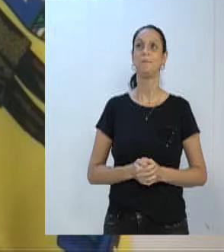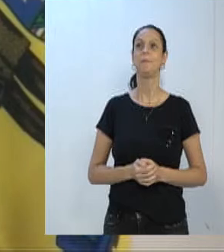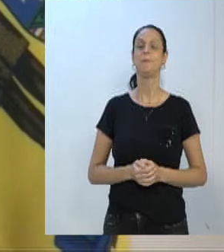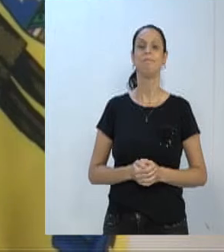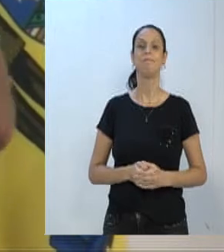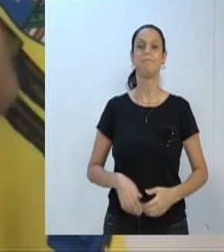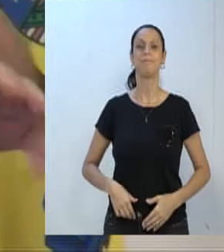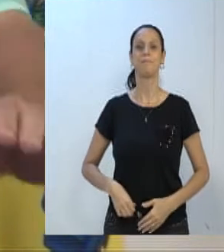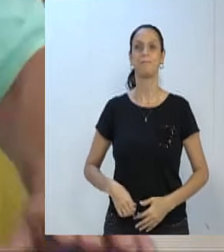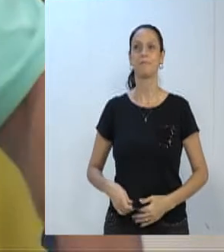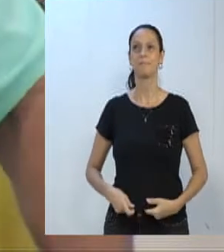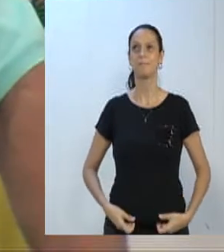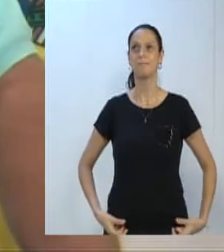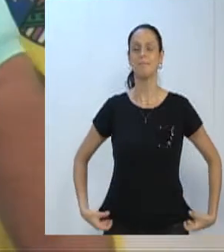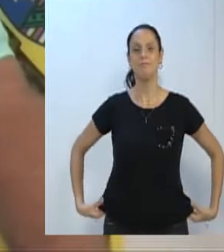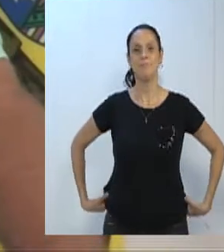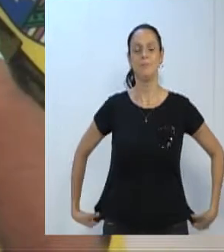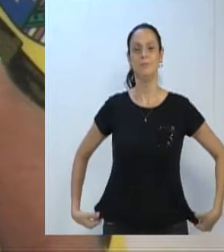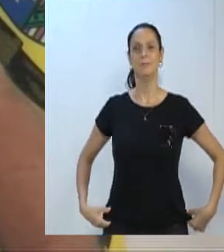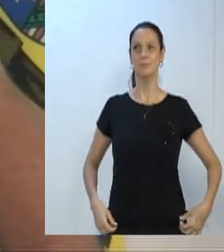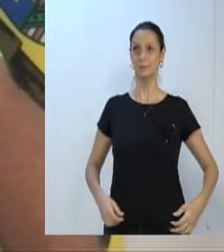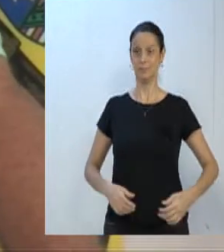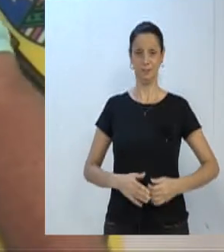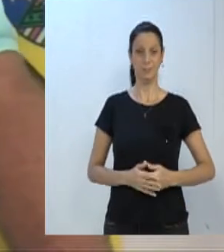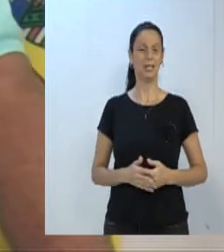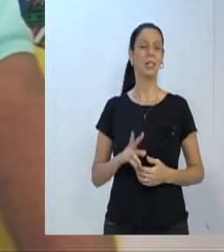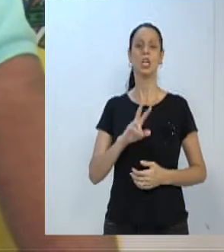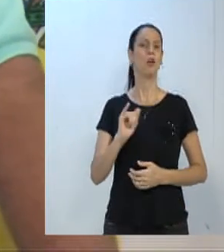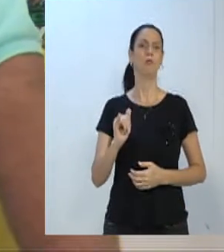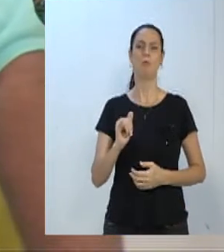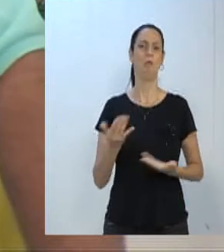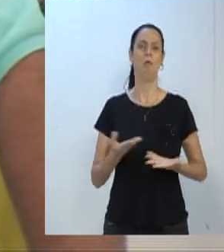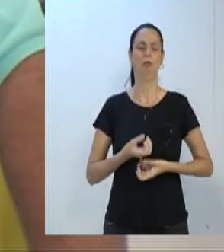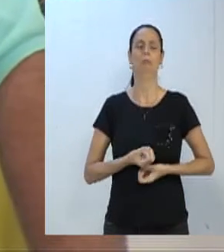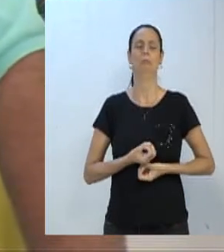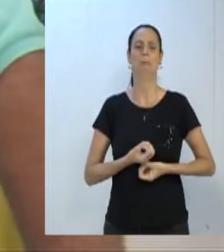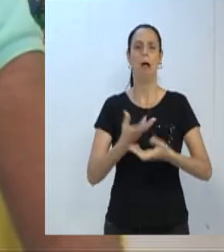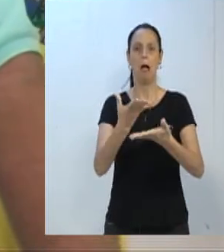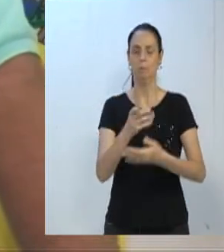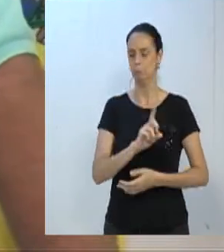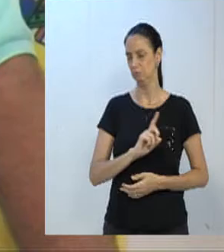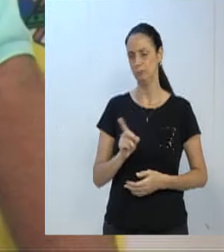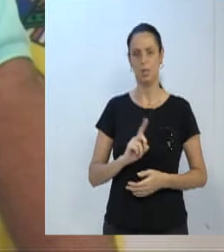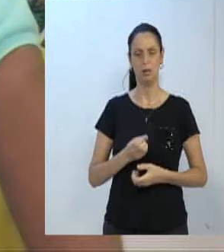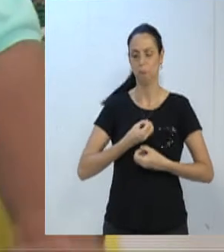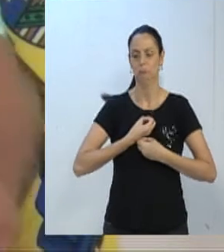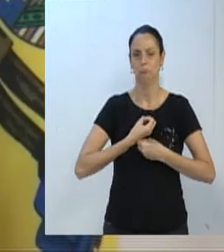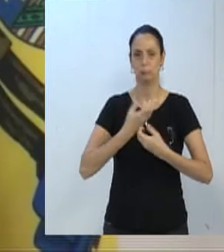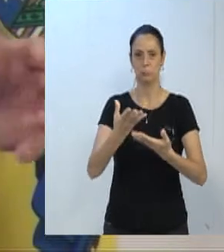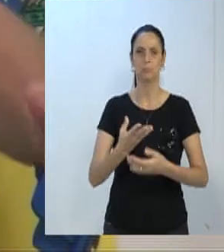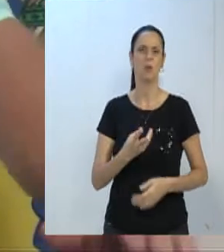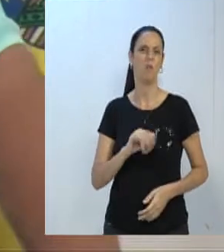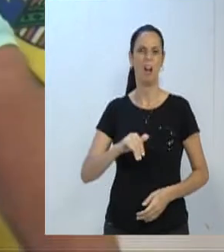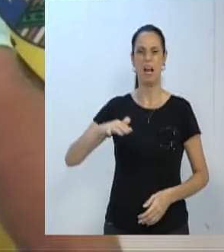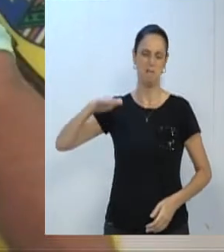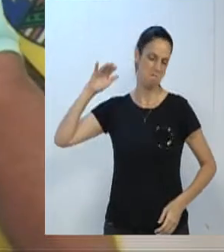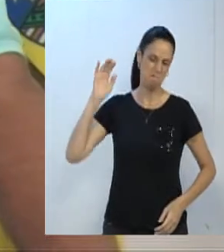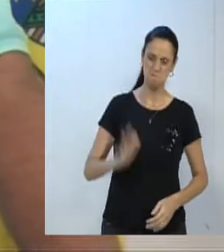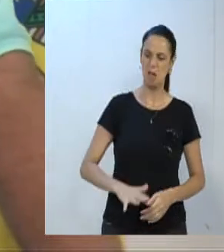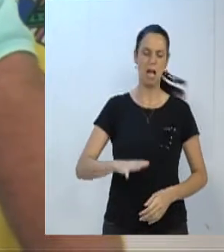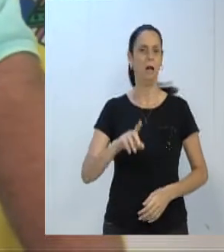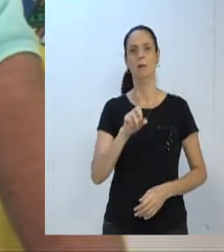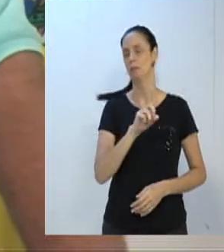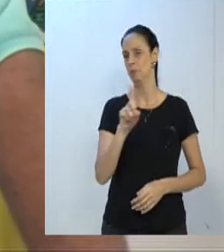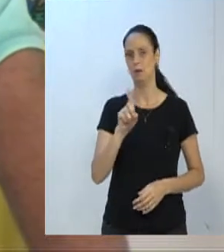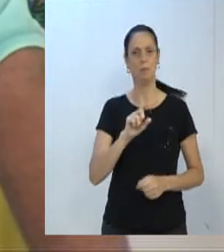vezes com essa casa desabafar aqui nessa Tribuna dá soco Como já fiz